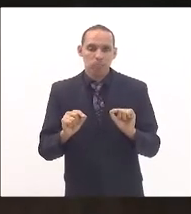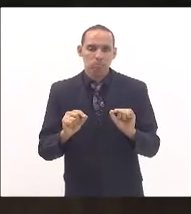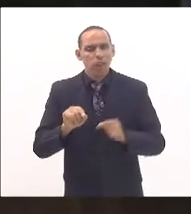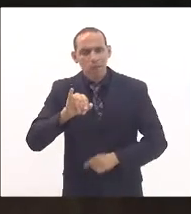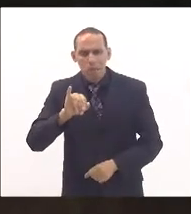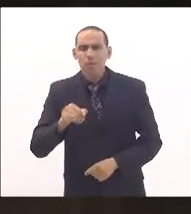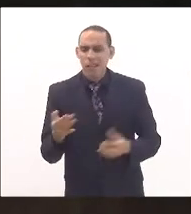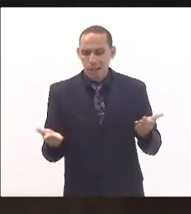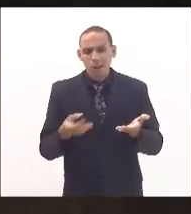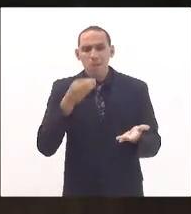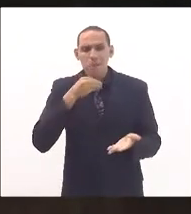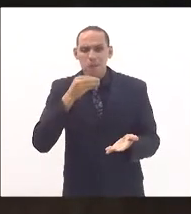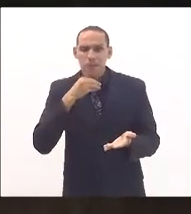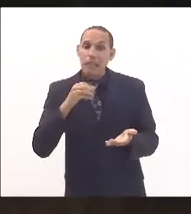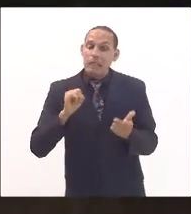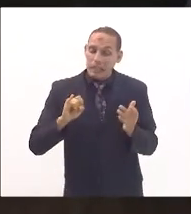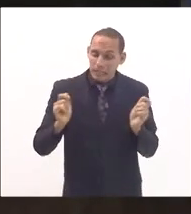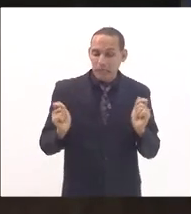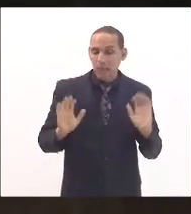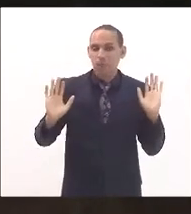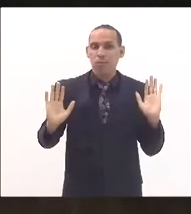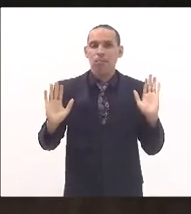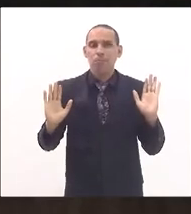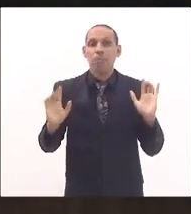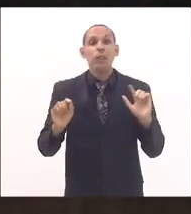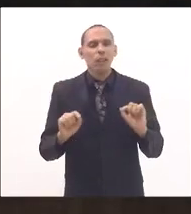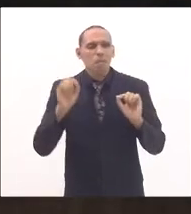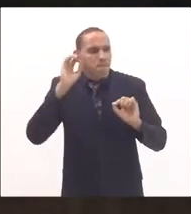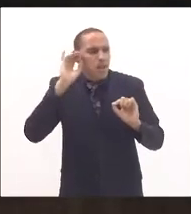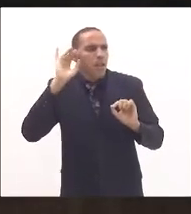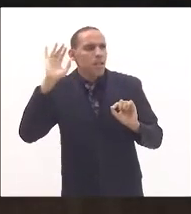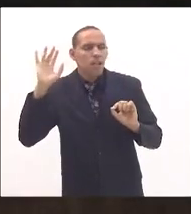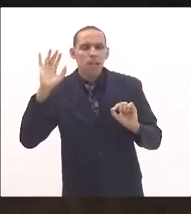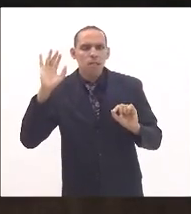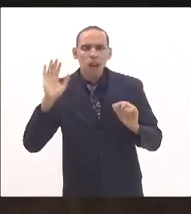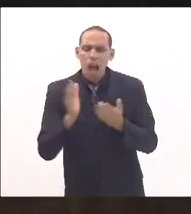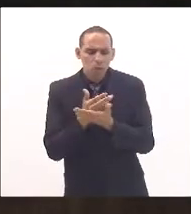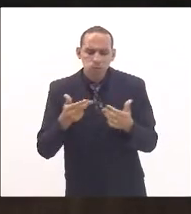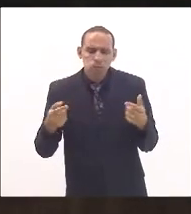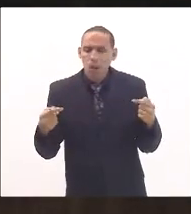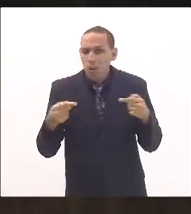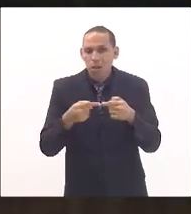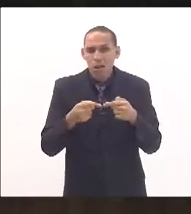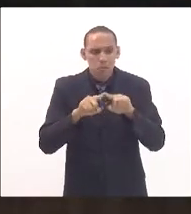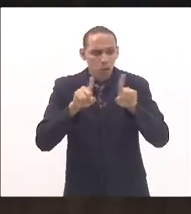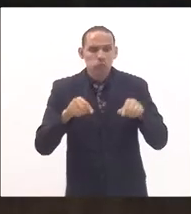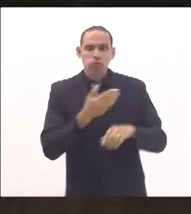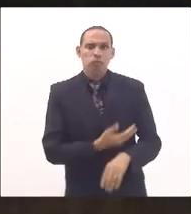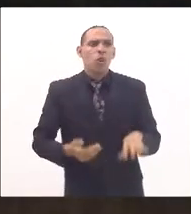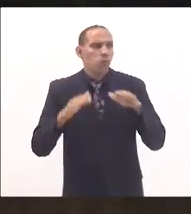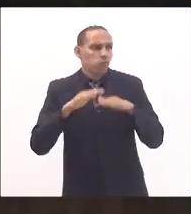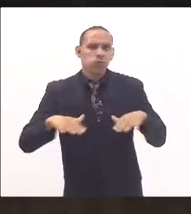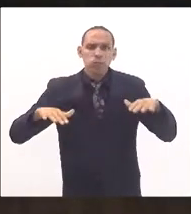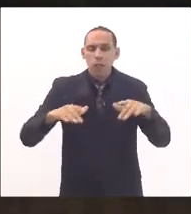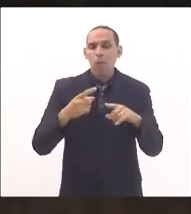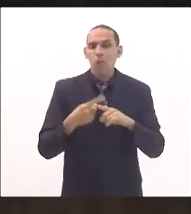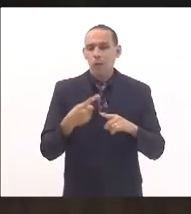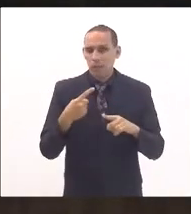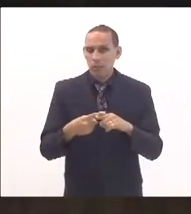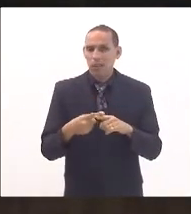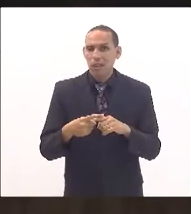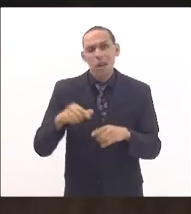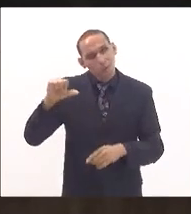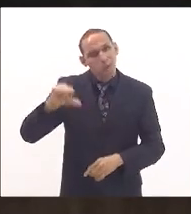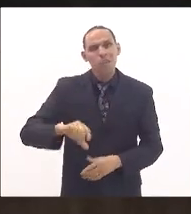aproveitar a oportunidade, se for o caso, de pensar em algo que pudesse se aplicar ao conjunto dos servidores, porque realmente é